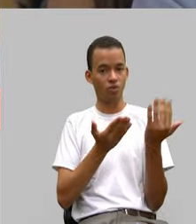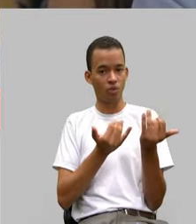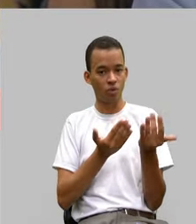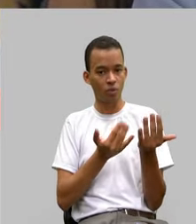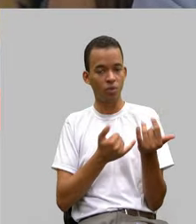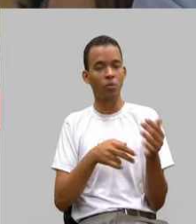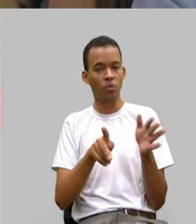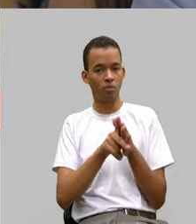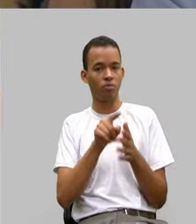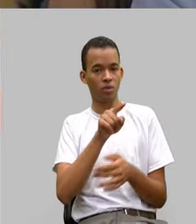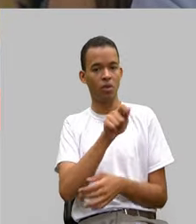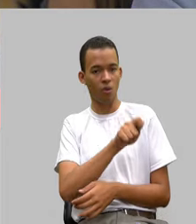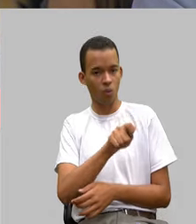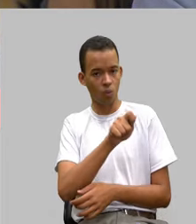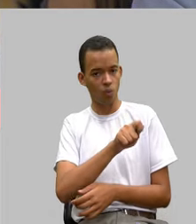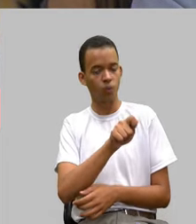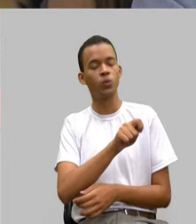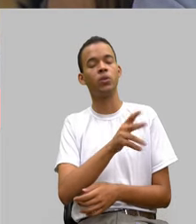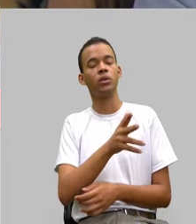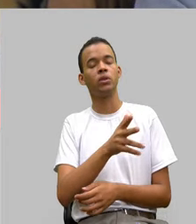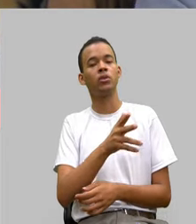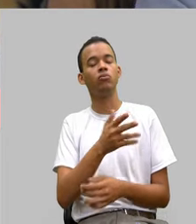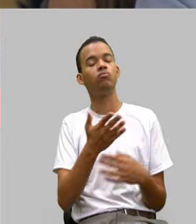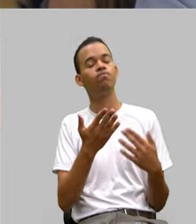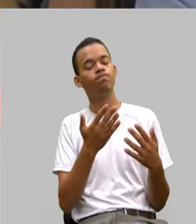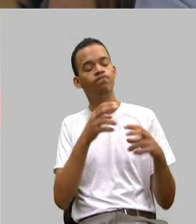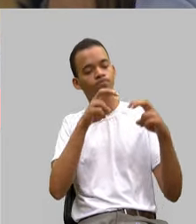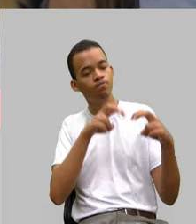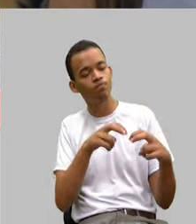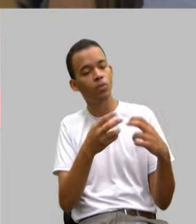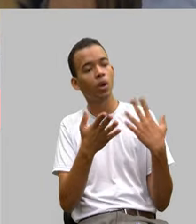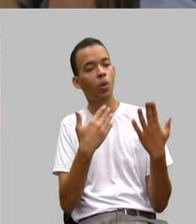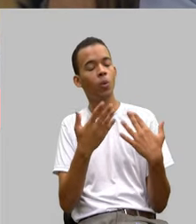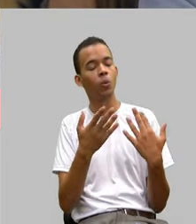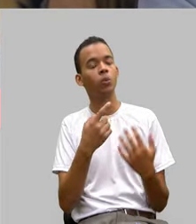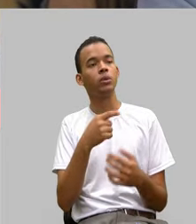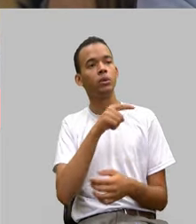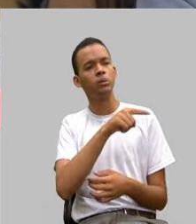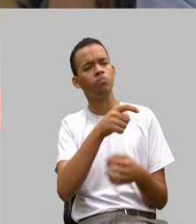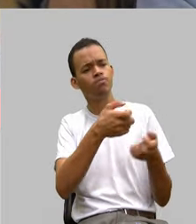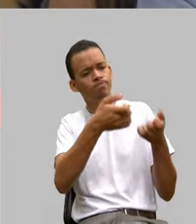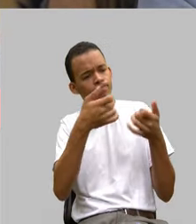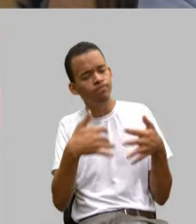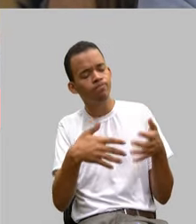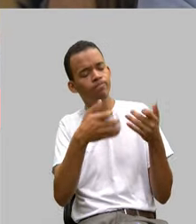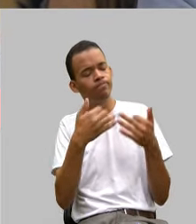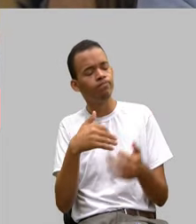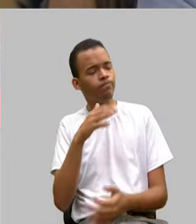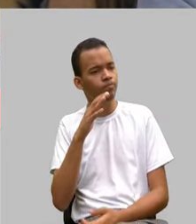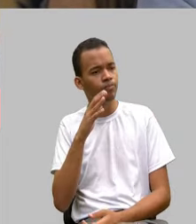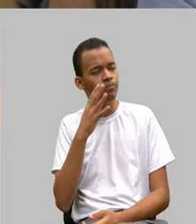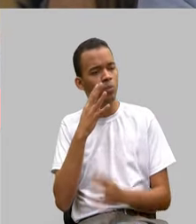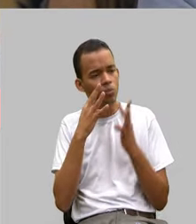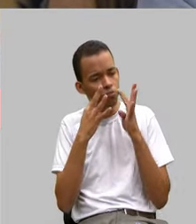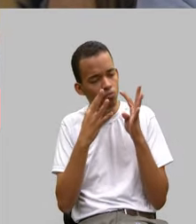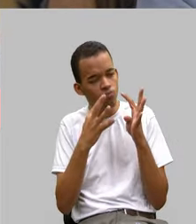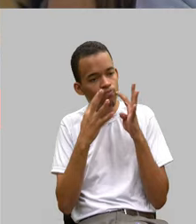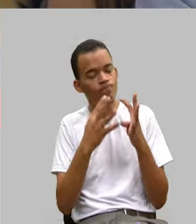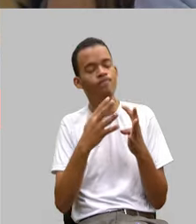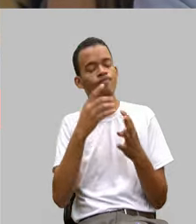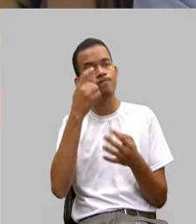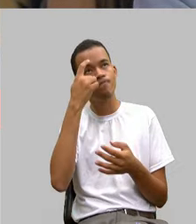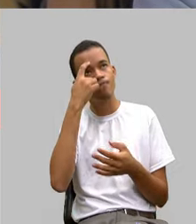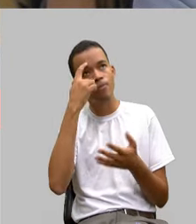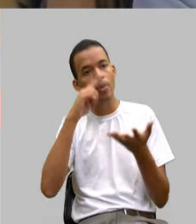começou a conversar e foi quando a gente escuta a gente entende mais né sobre as necessidades sobre a